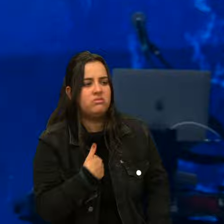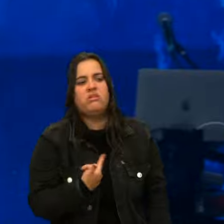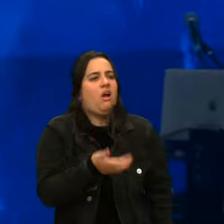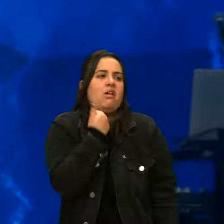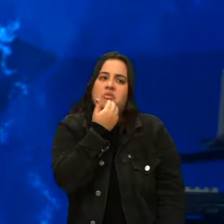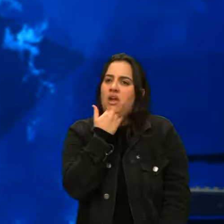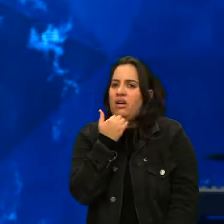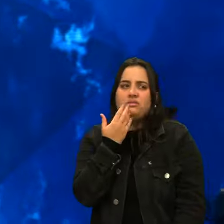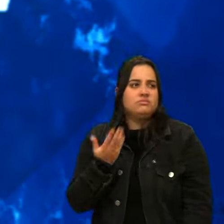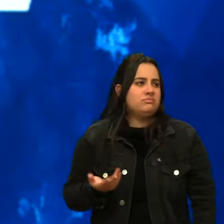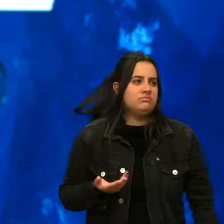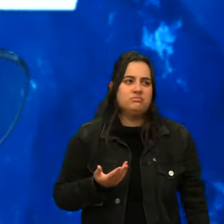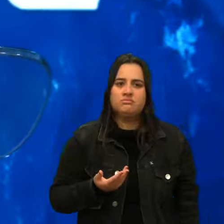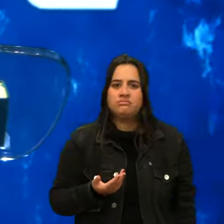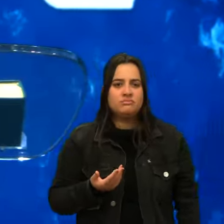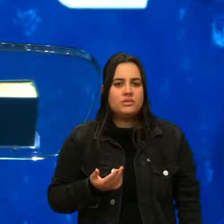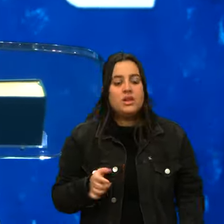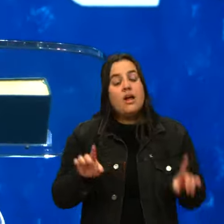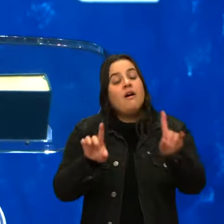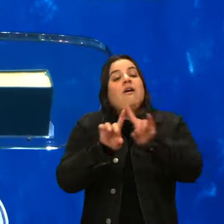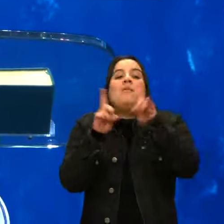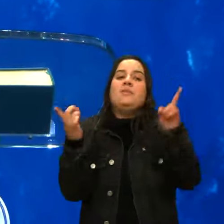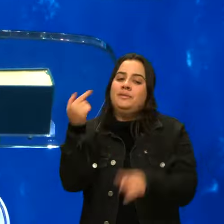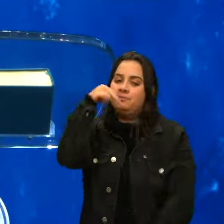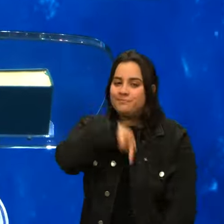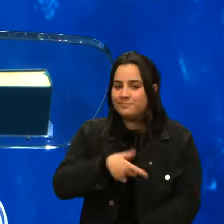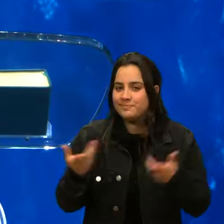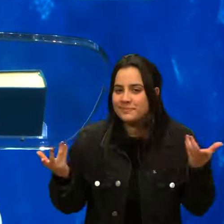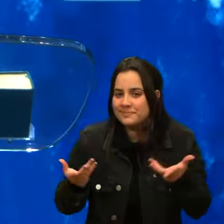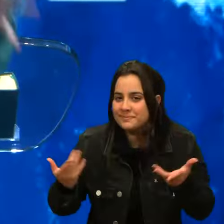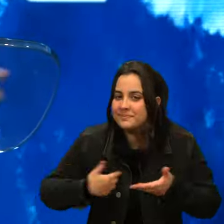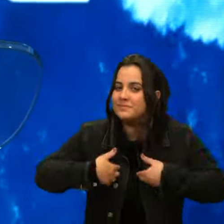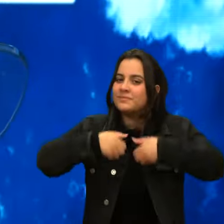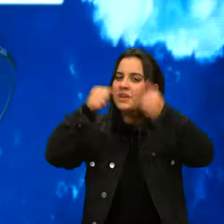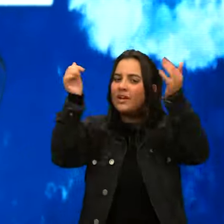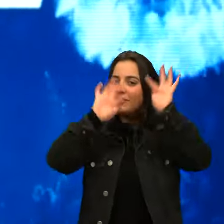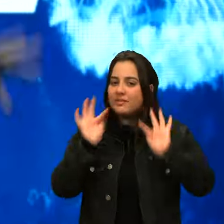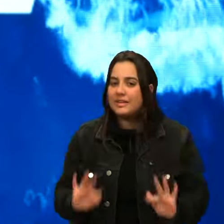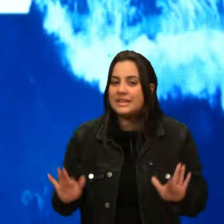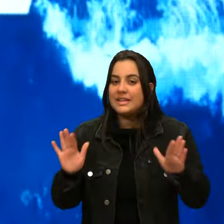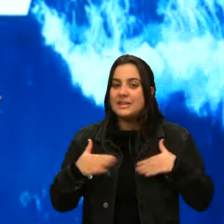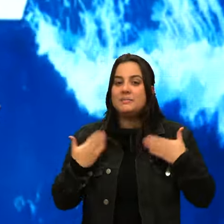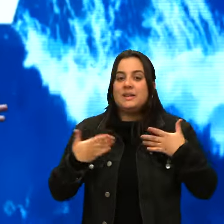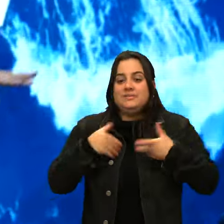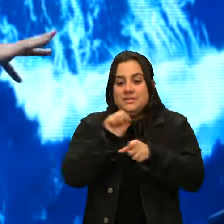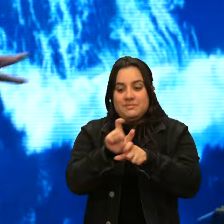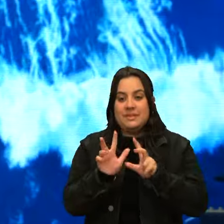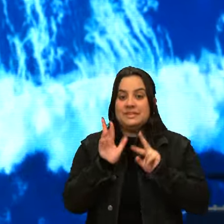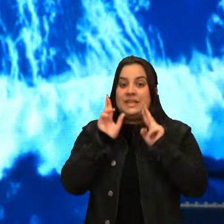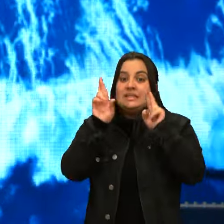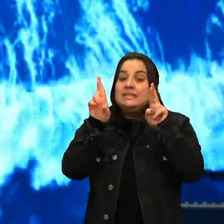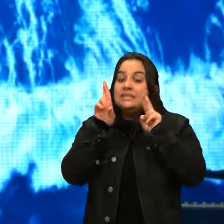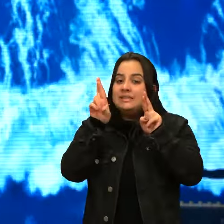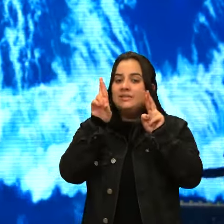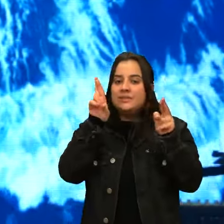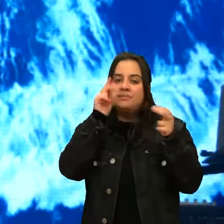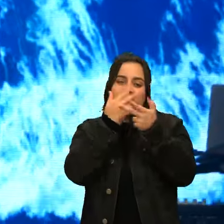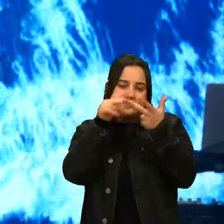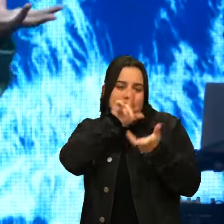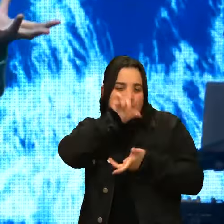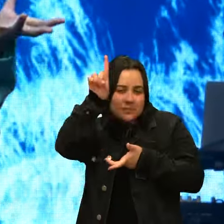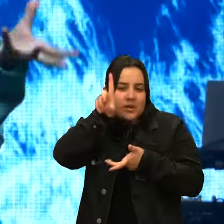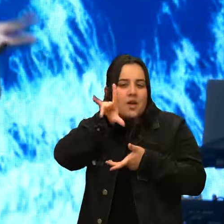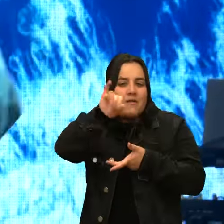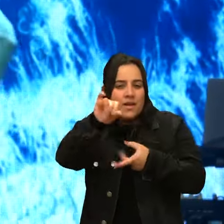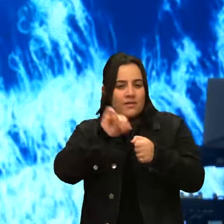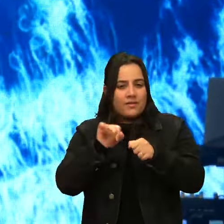infarto. Mas cá estou eu, estou muito feliz, muito animada, com expectativa para o que Deus tem para fazer hoje.